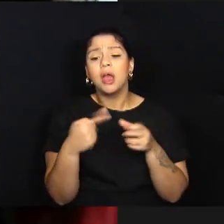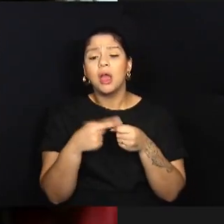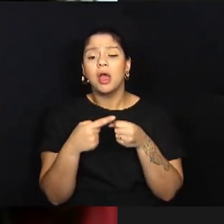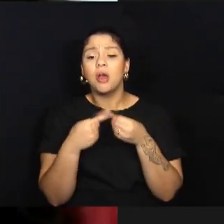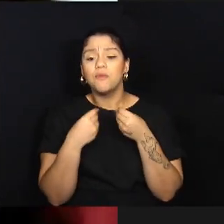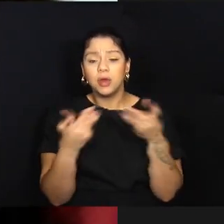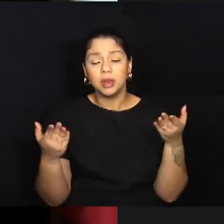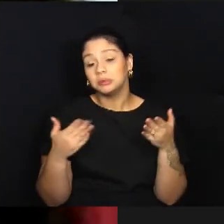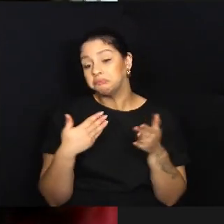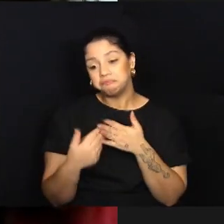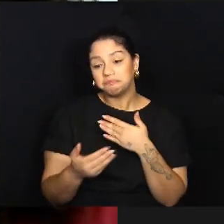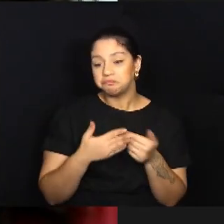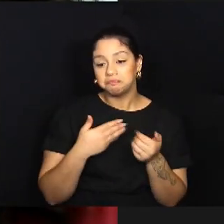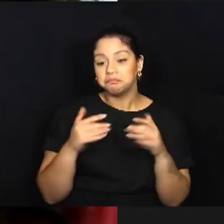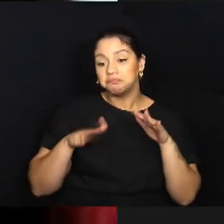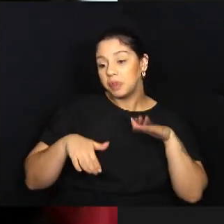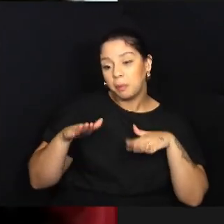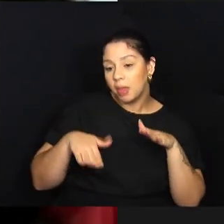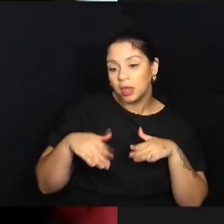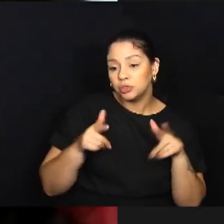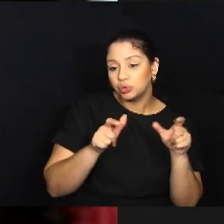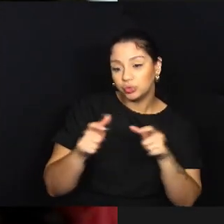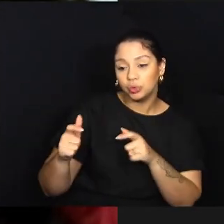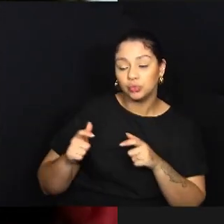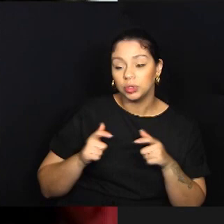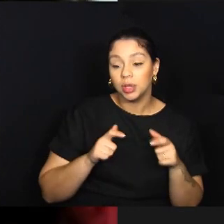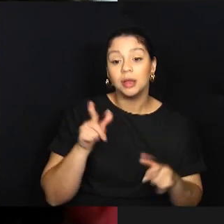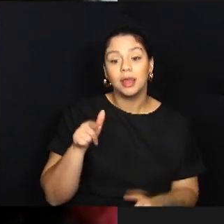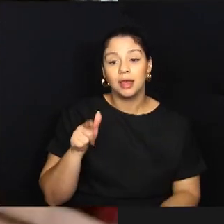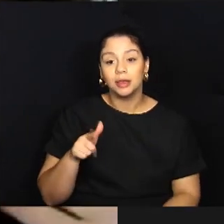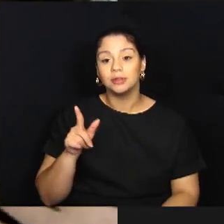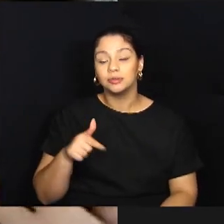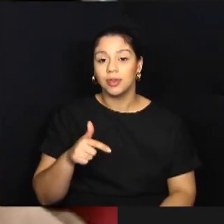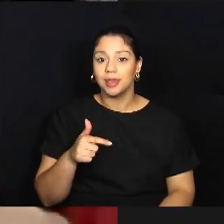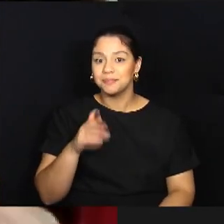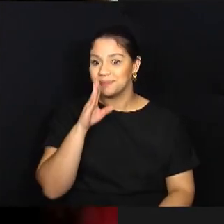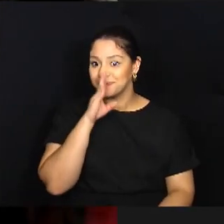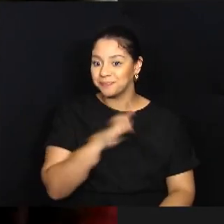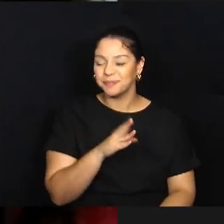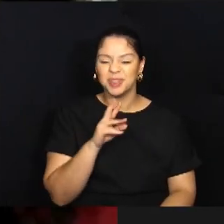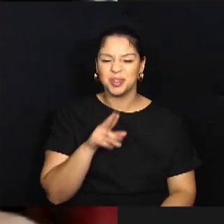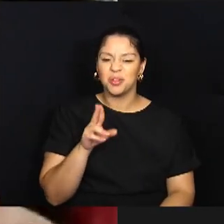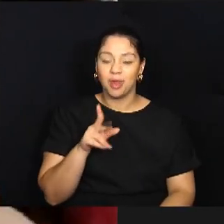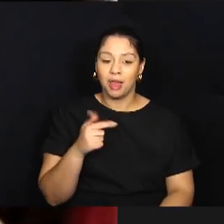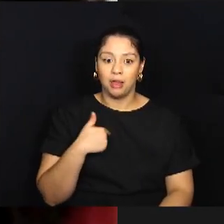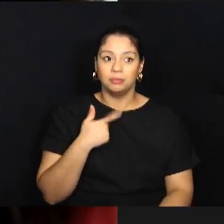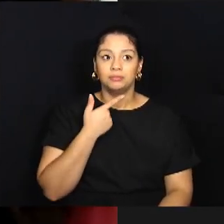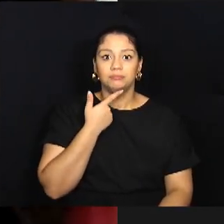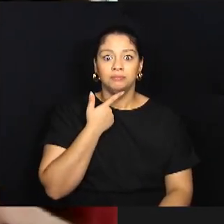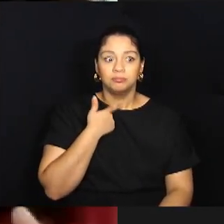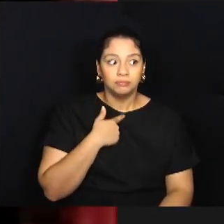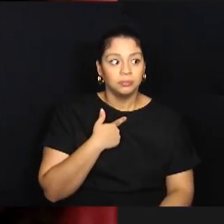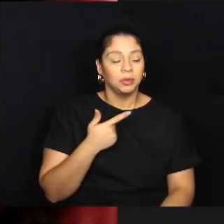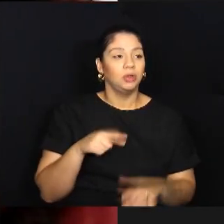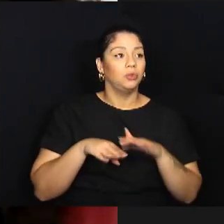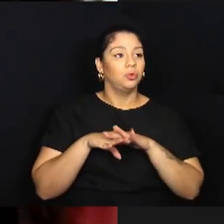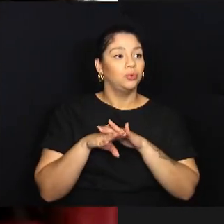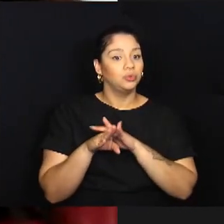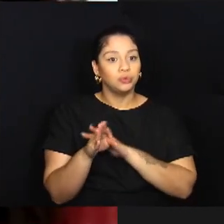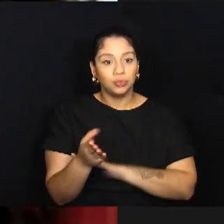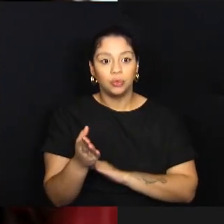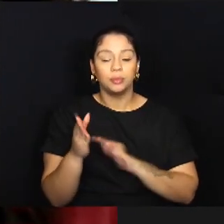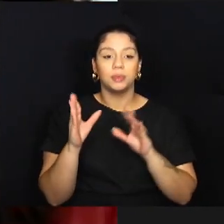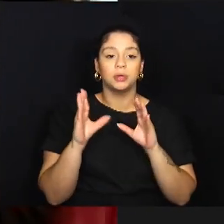cada um vai oferecer uma coisa diferente. E acho que essa é a graça, né? Não é querer carregar com a gente os nossos costumes, os nossos